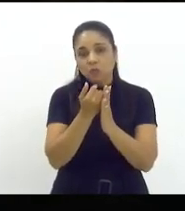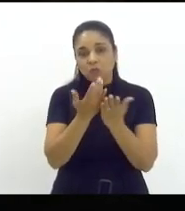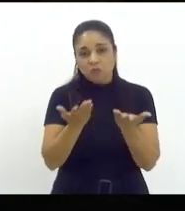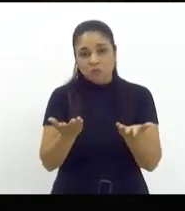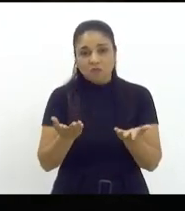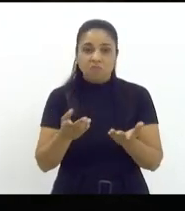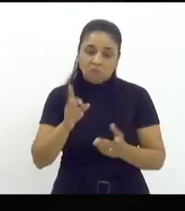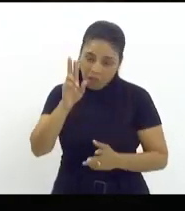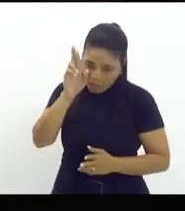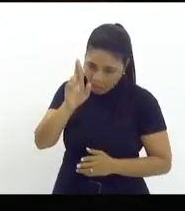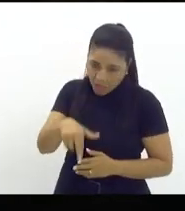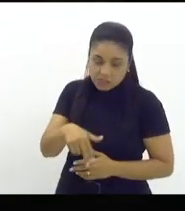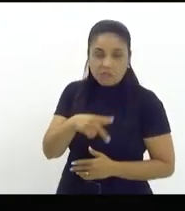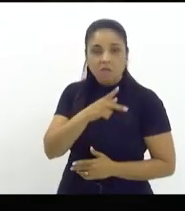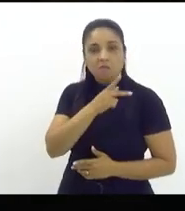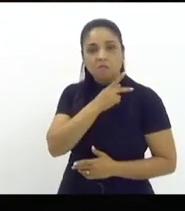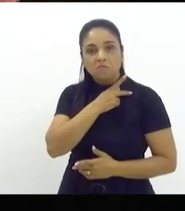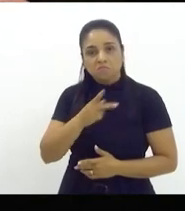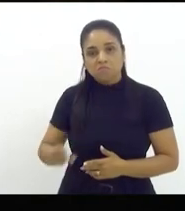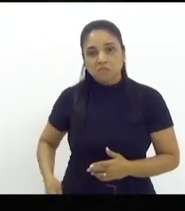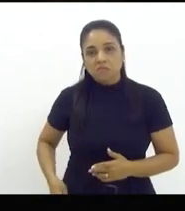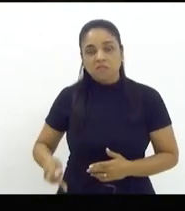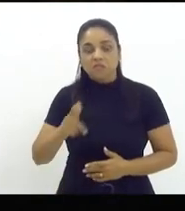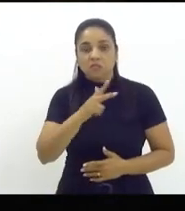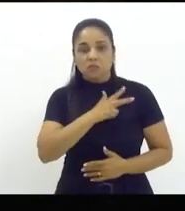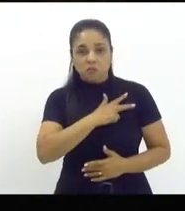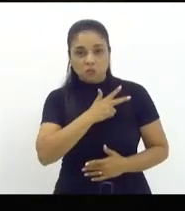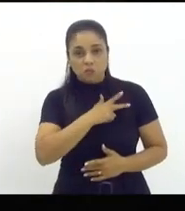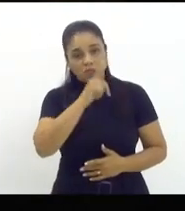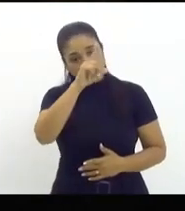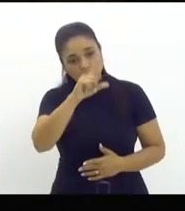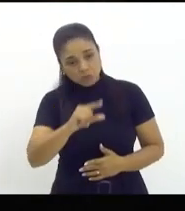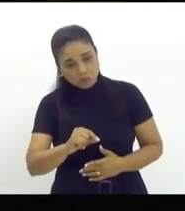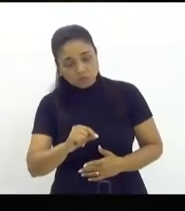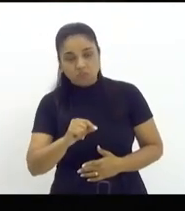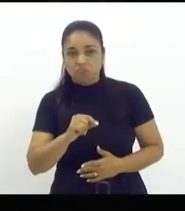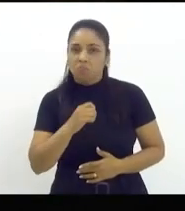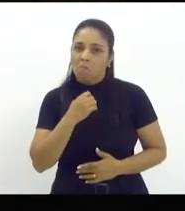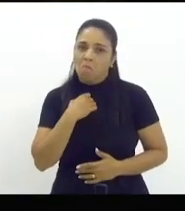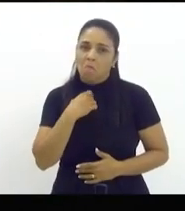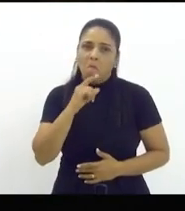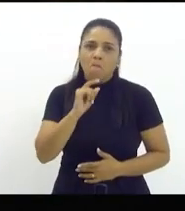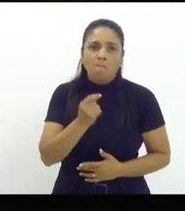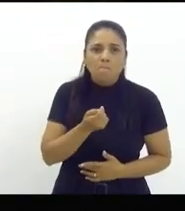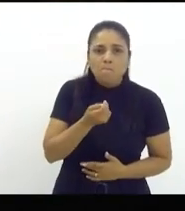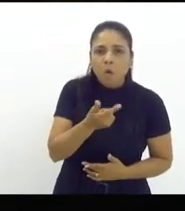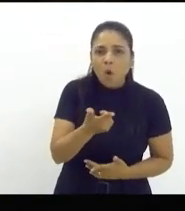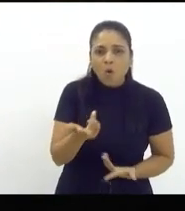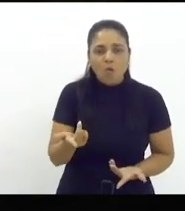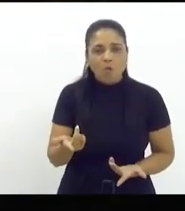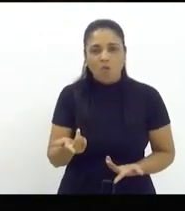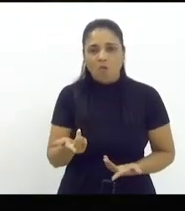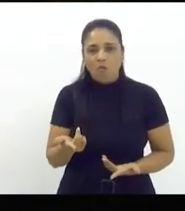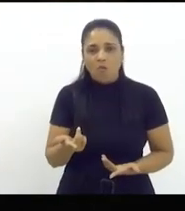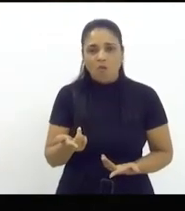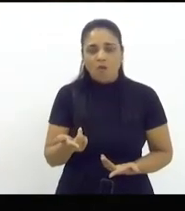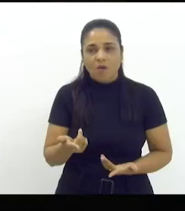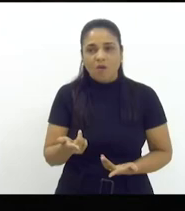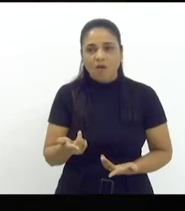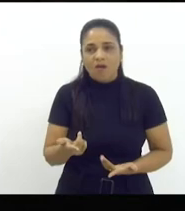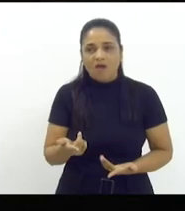o presidente da república de dizer que a redução foi muito baixa porque as pessoas têm um